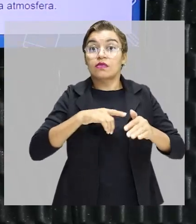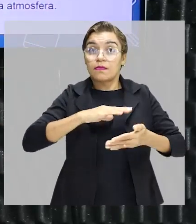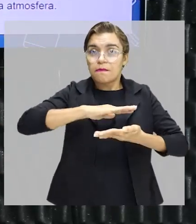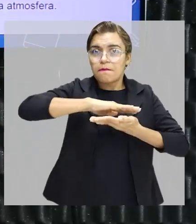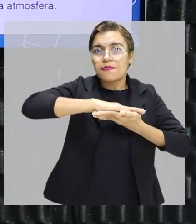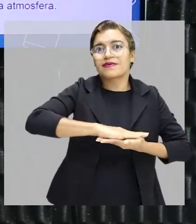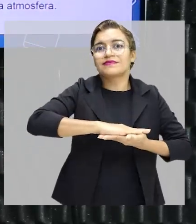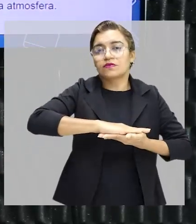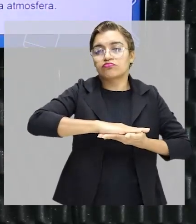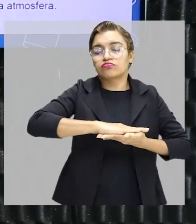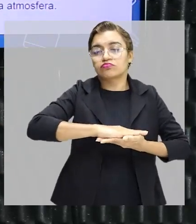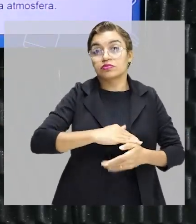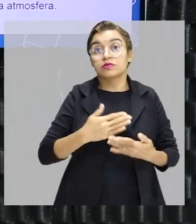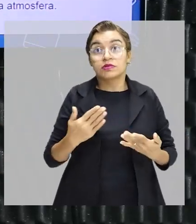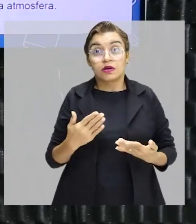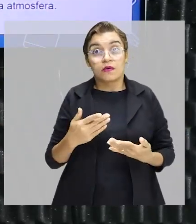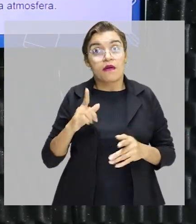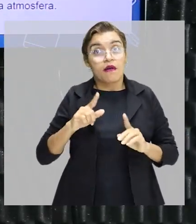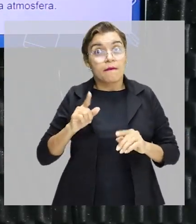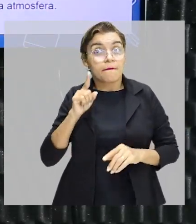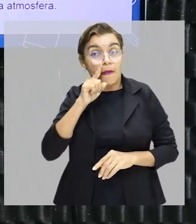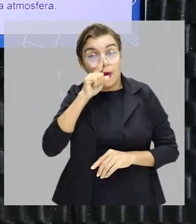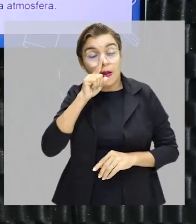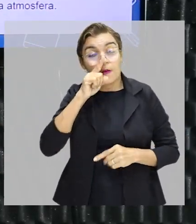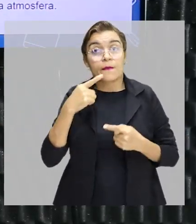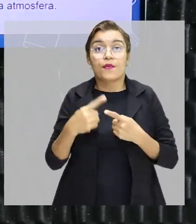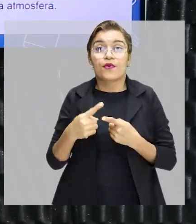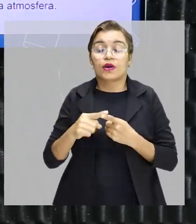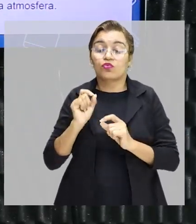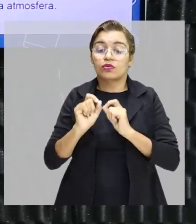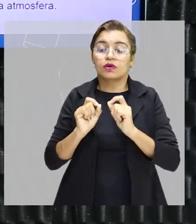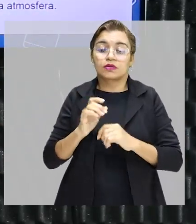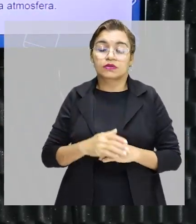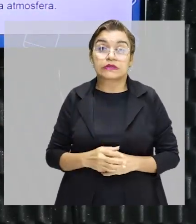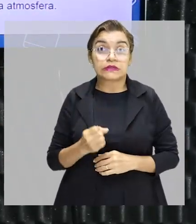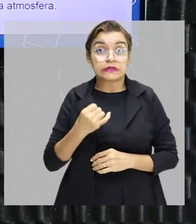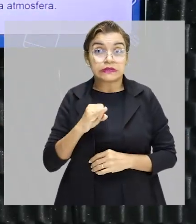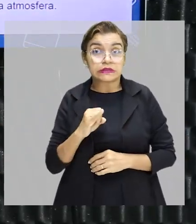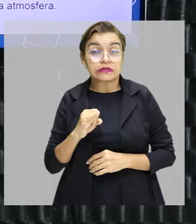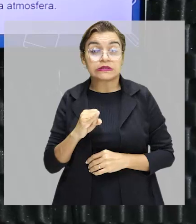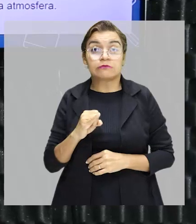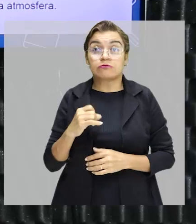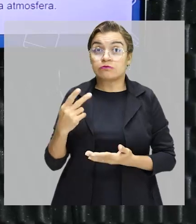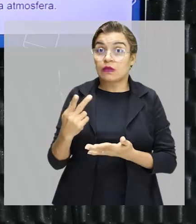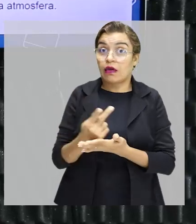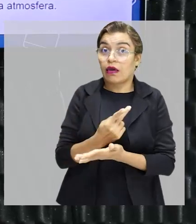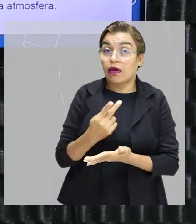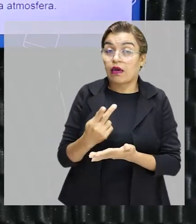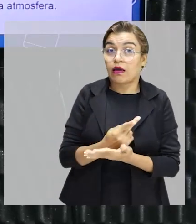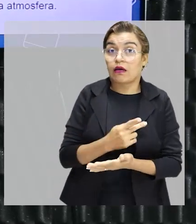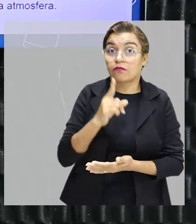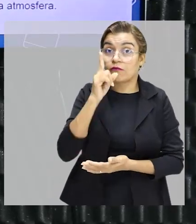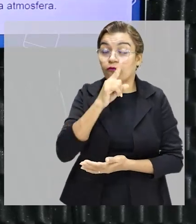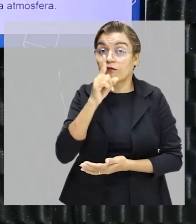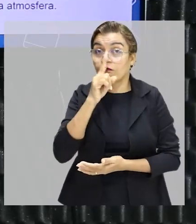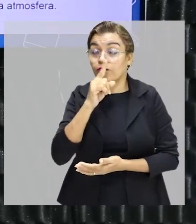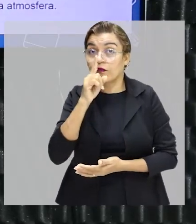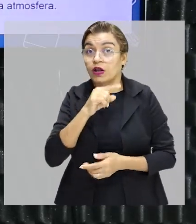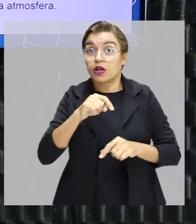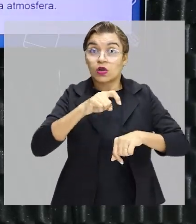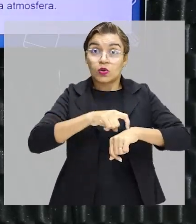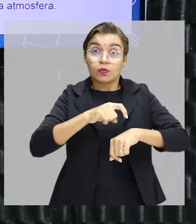pressão. E aí está o grande risco, certo? Porque qualquer falha nesse armazenamento,